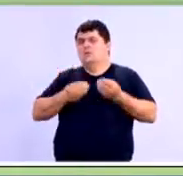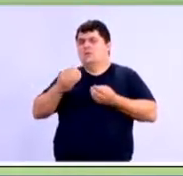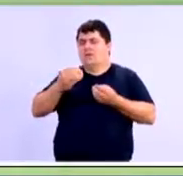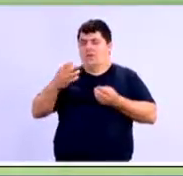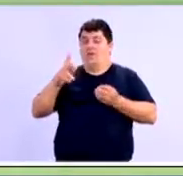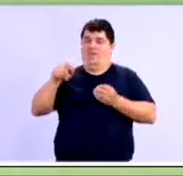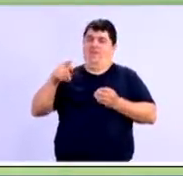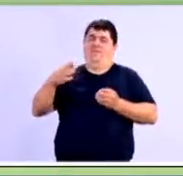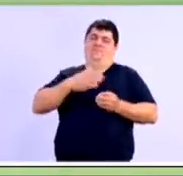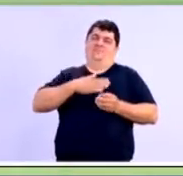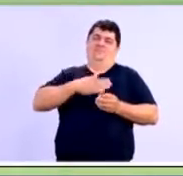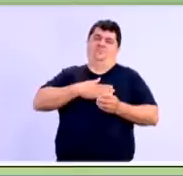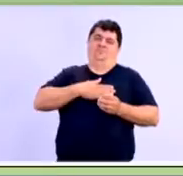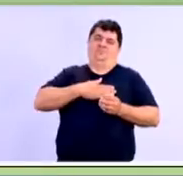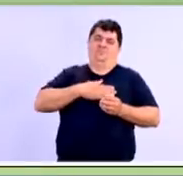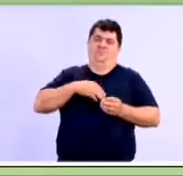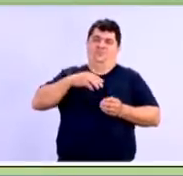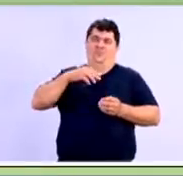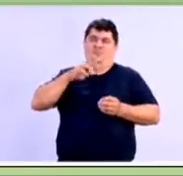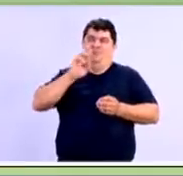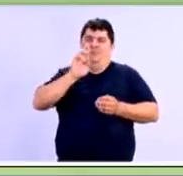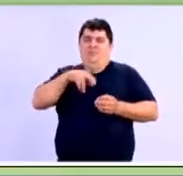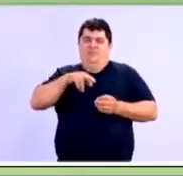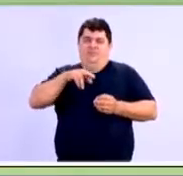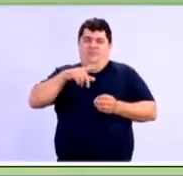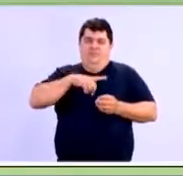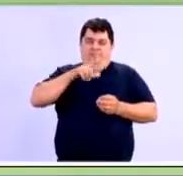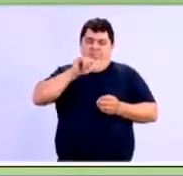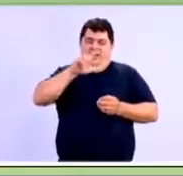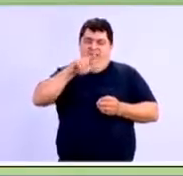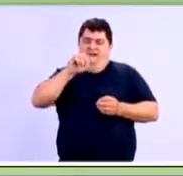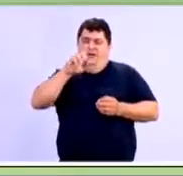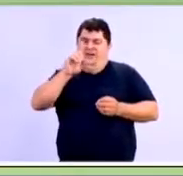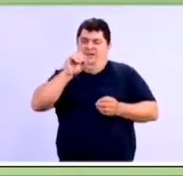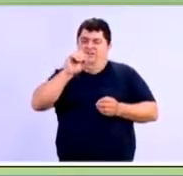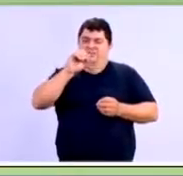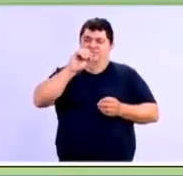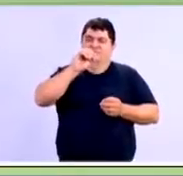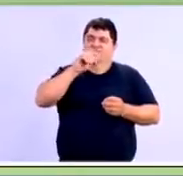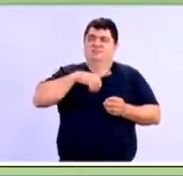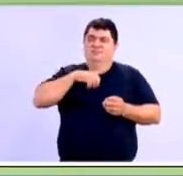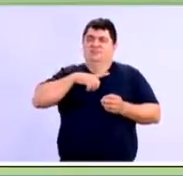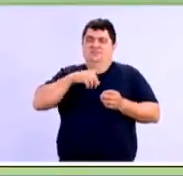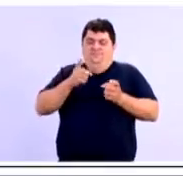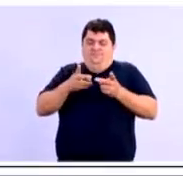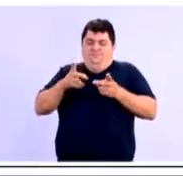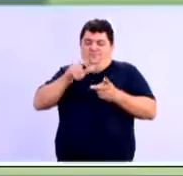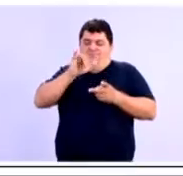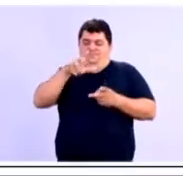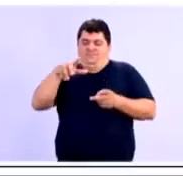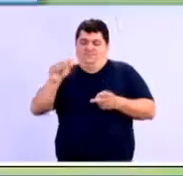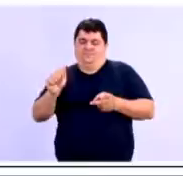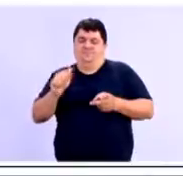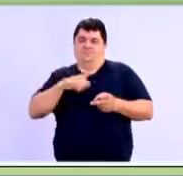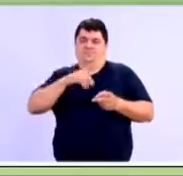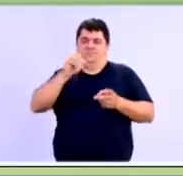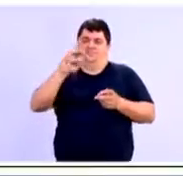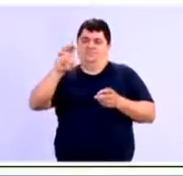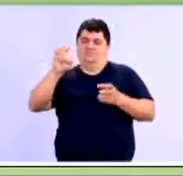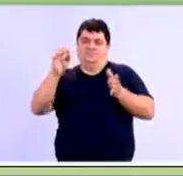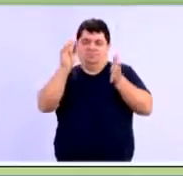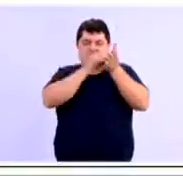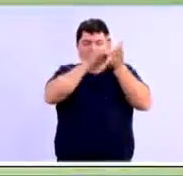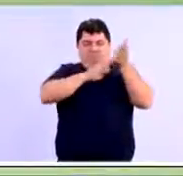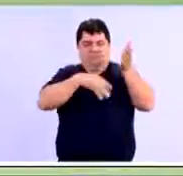né? Eu pego o meu resultado líquido, divido pelas vendas líquidas. Eu vou lá na minha DRE, tenho o meu resultado líquido.